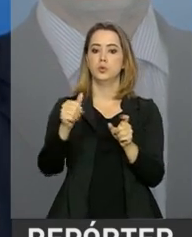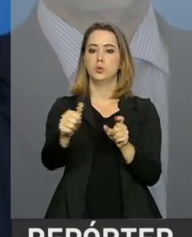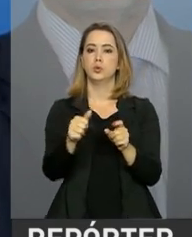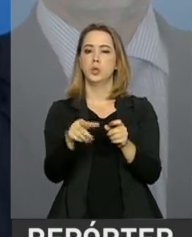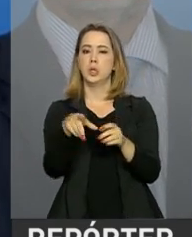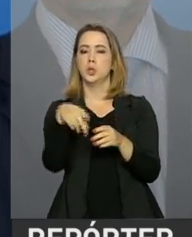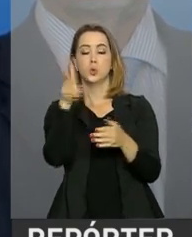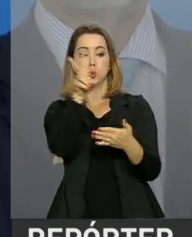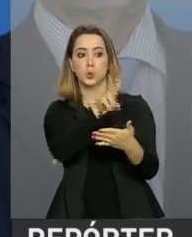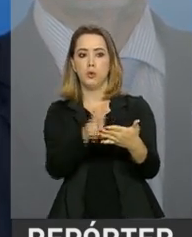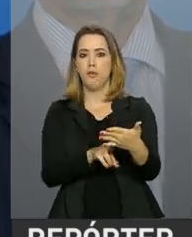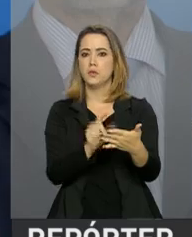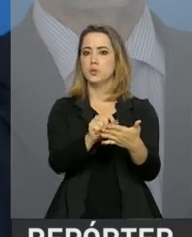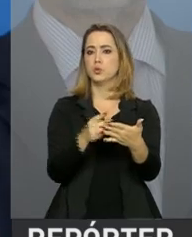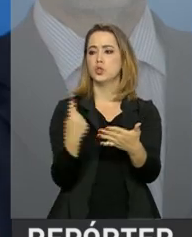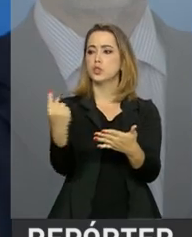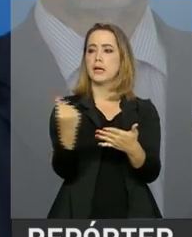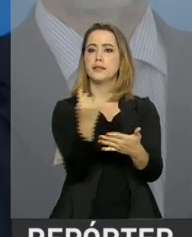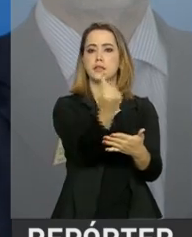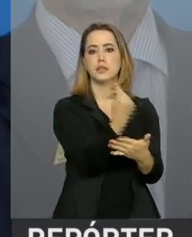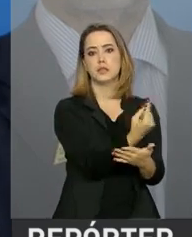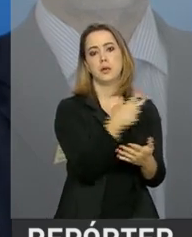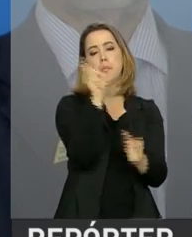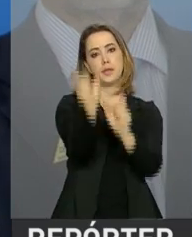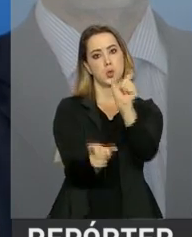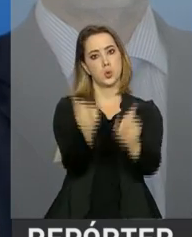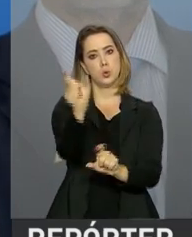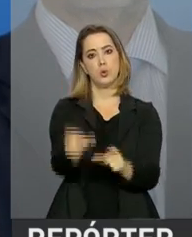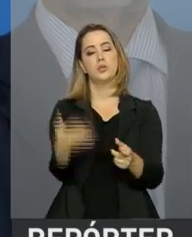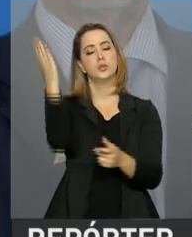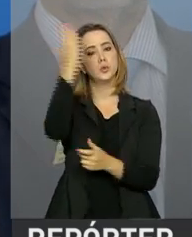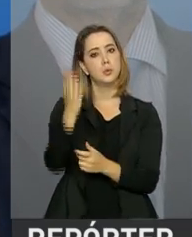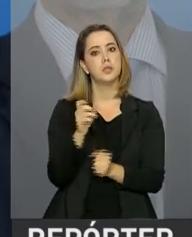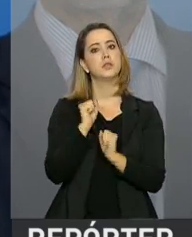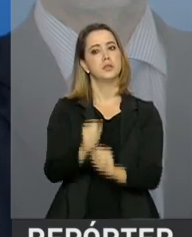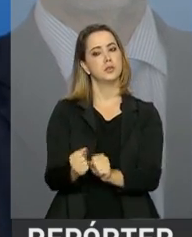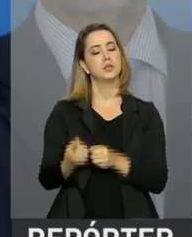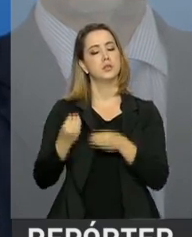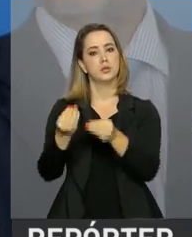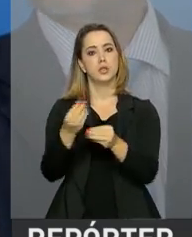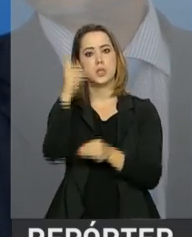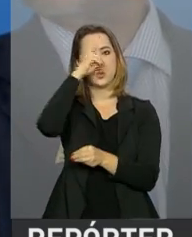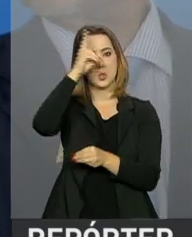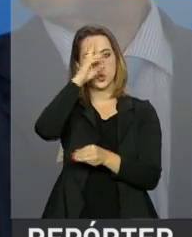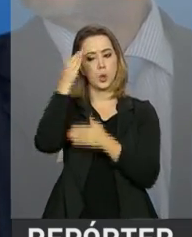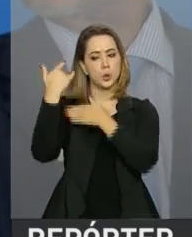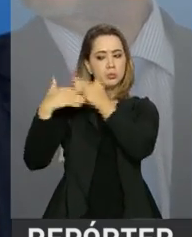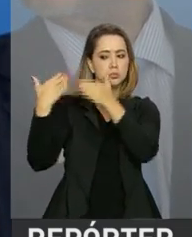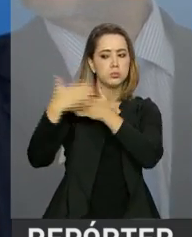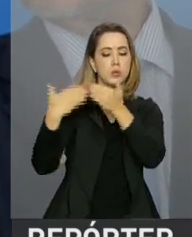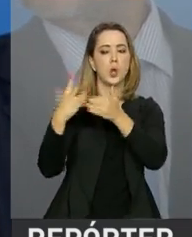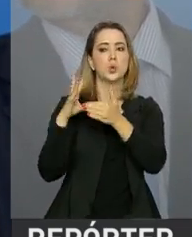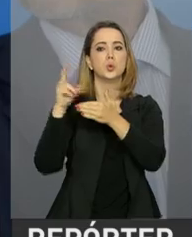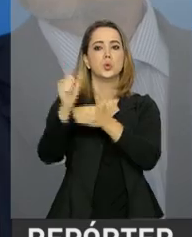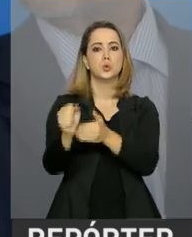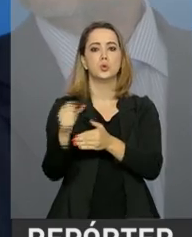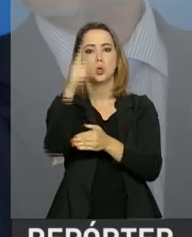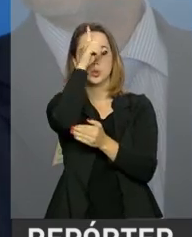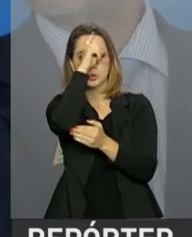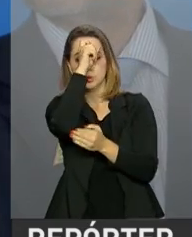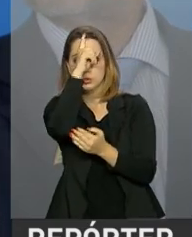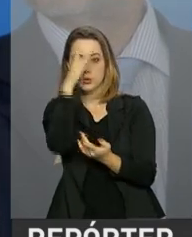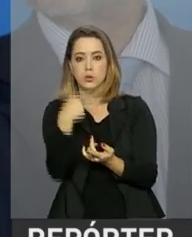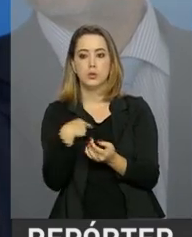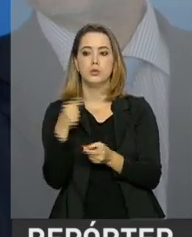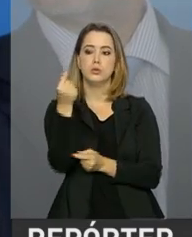eletrônico da ficha médica de cada cidadão brasileiro para que ele tenha a sua disponibilidade evidentemente com a reserva que cabe a